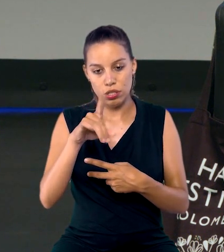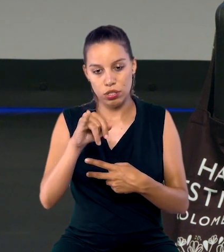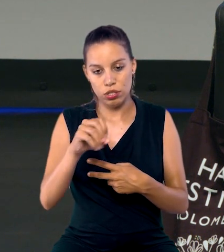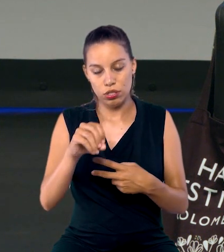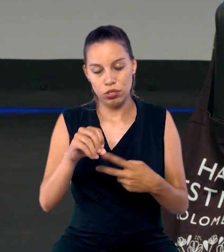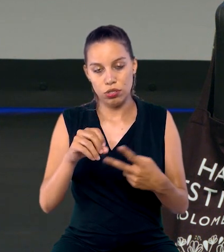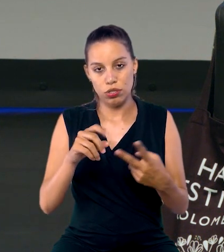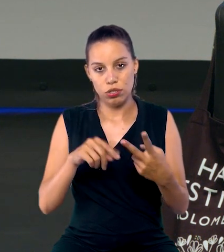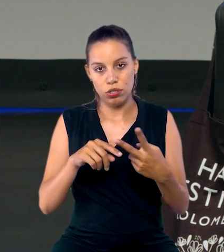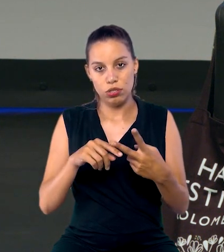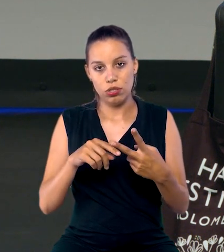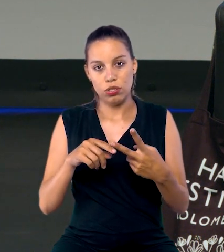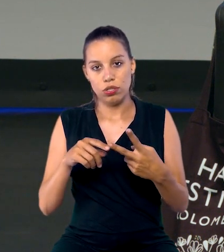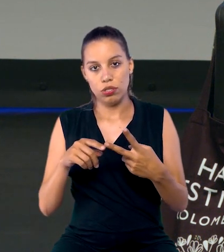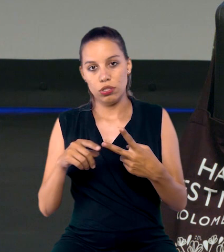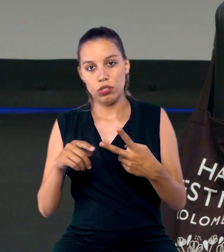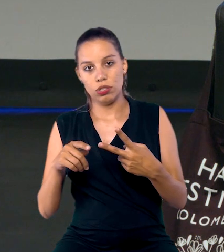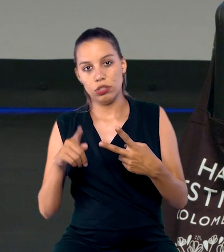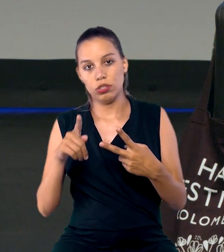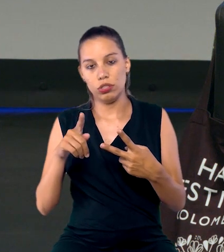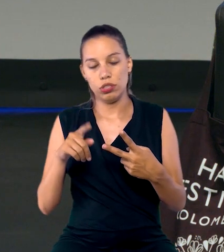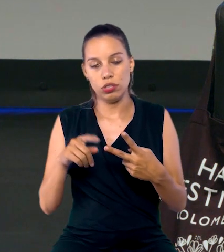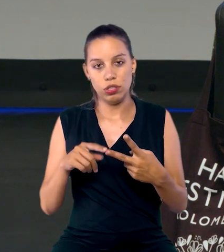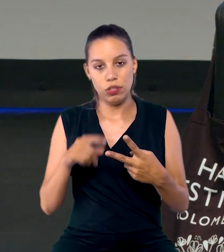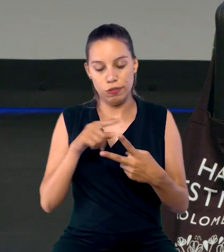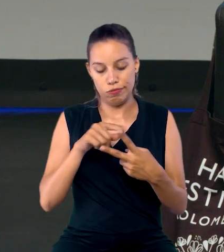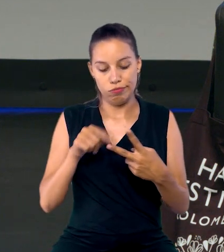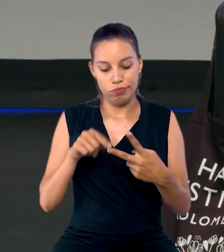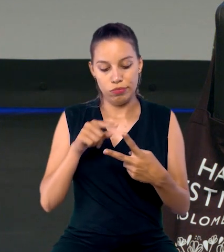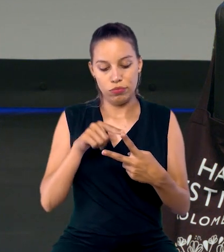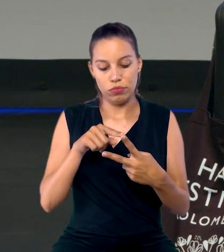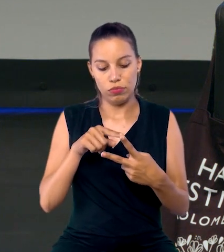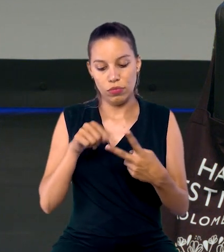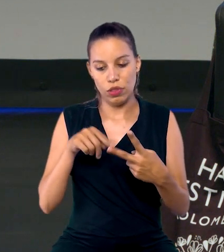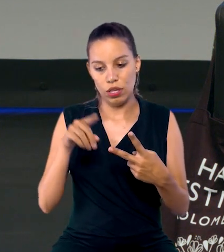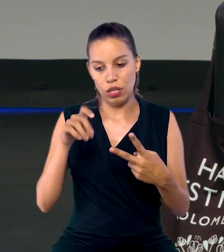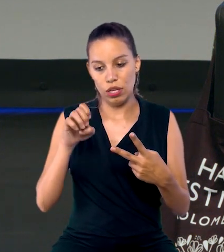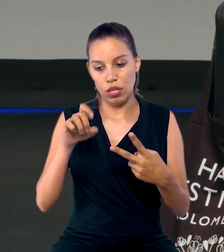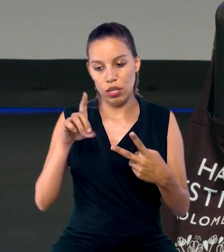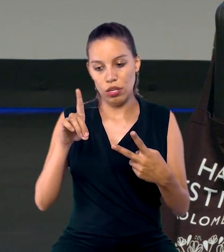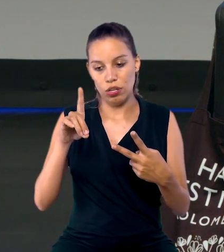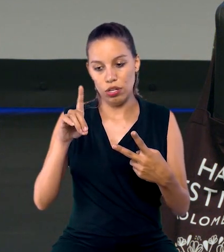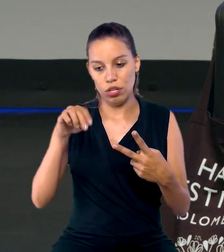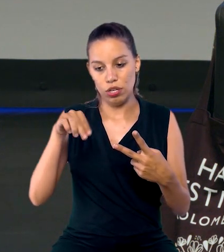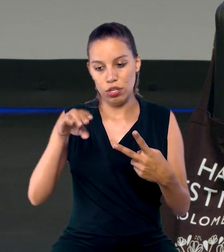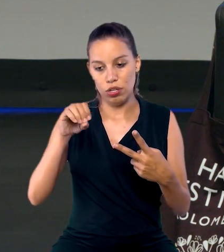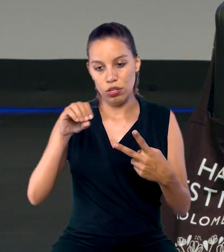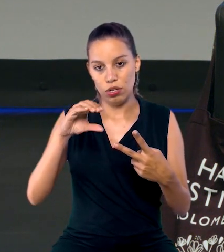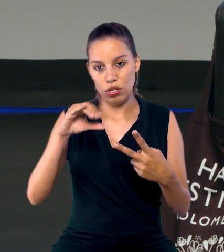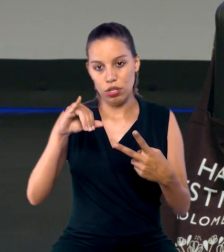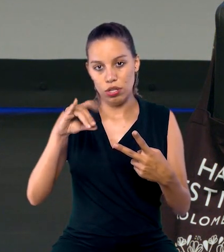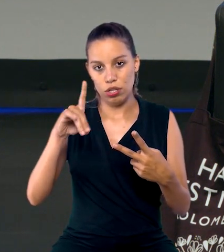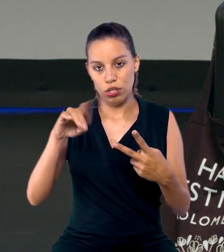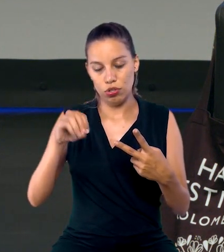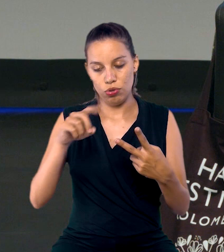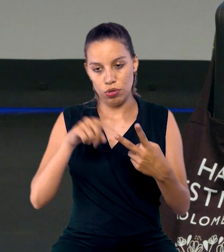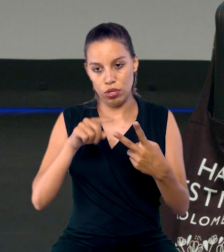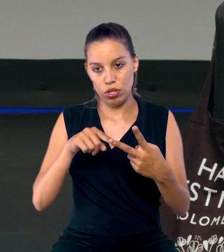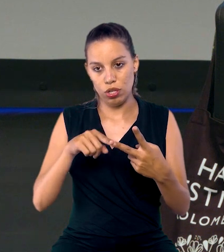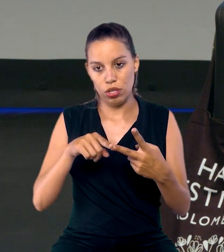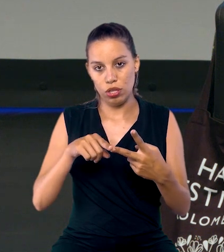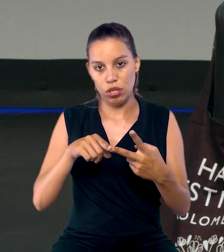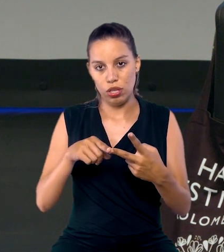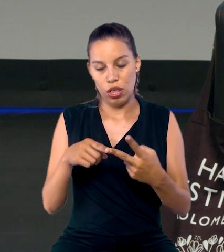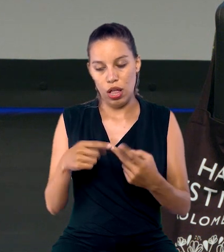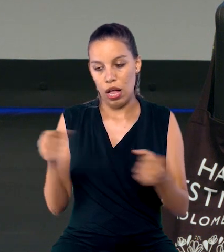sabe, uma definição mais simples, né, dessas palavras seria de que o etnocídio seria o extermínio cultural, enquanto que